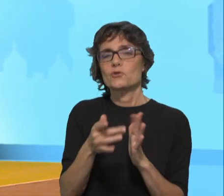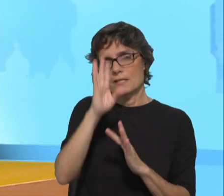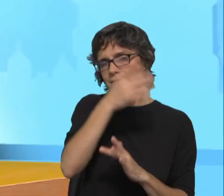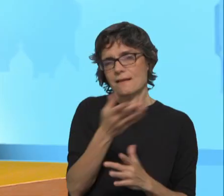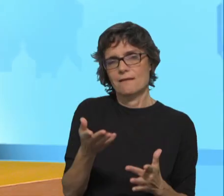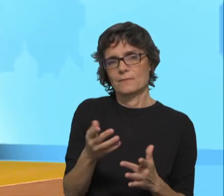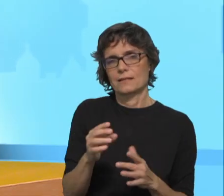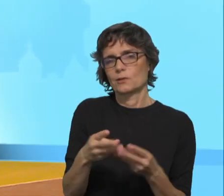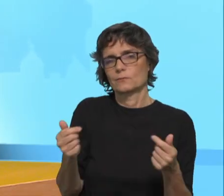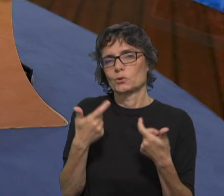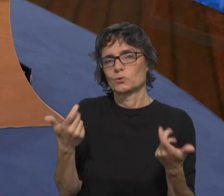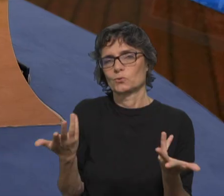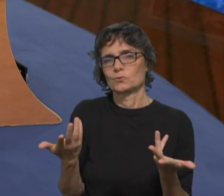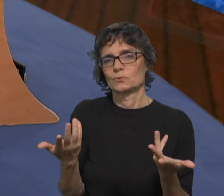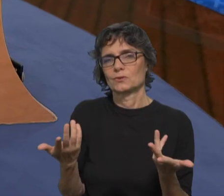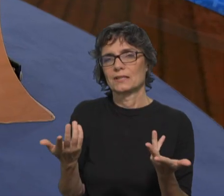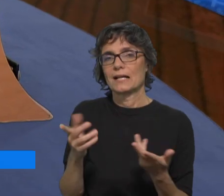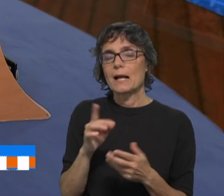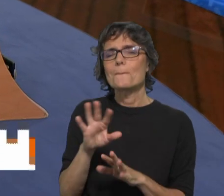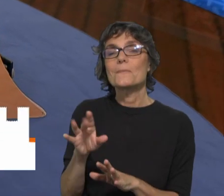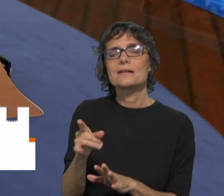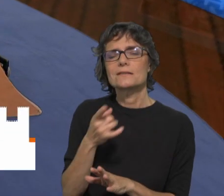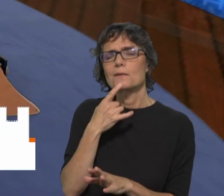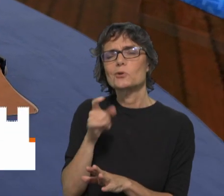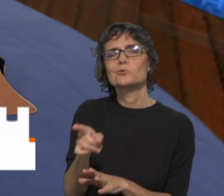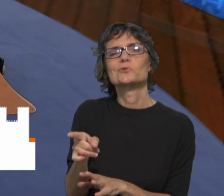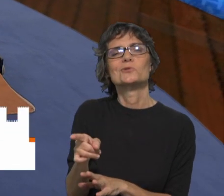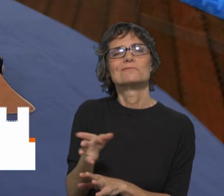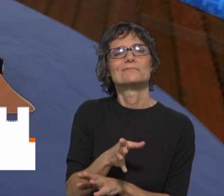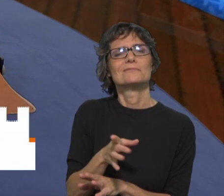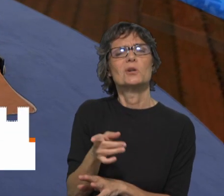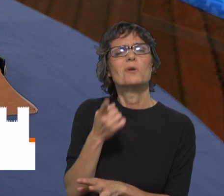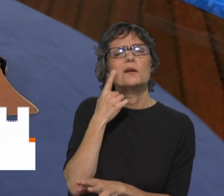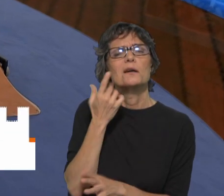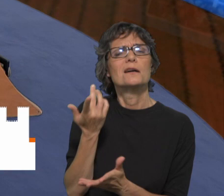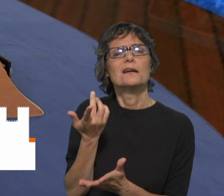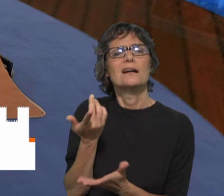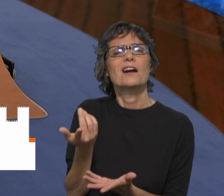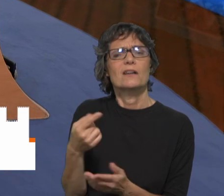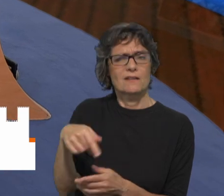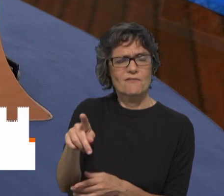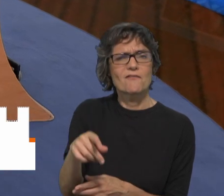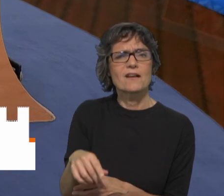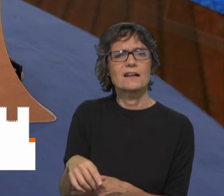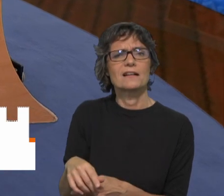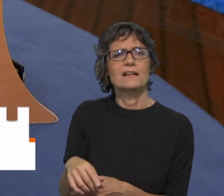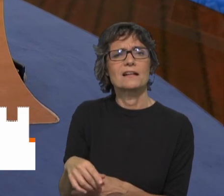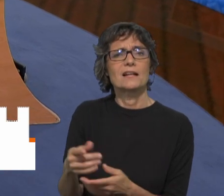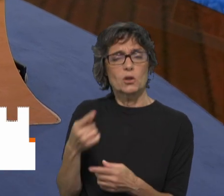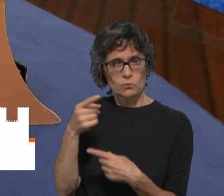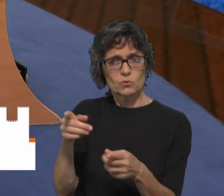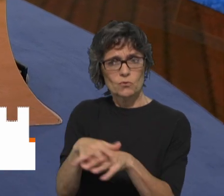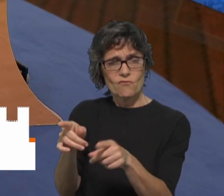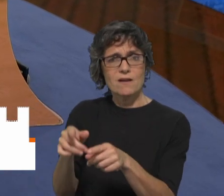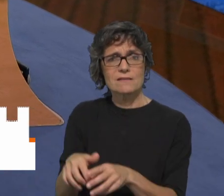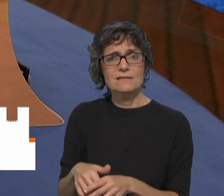fazer, já sabia o que é que ia acontecer, mas esta prova de dizer, olha, mas e de lá, tomai vós também a iniciativa. Um